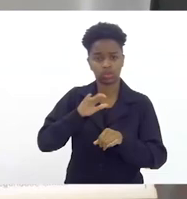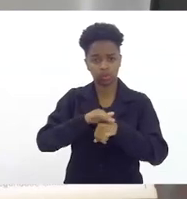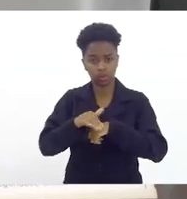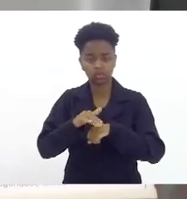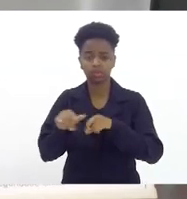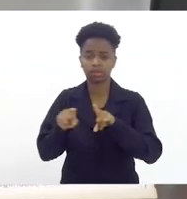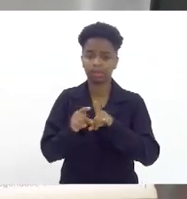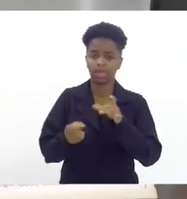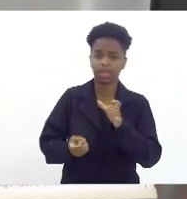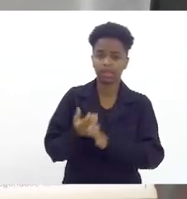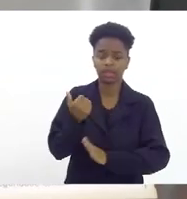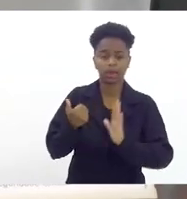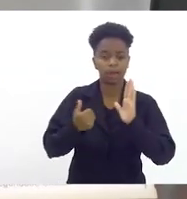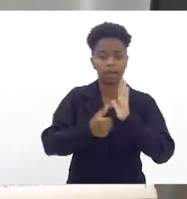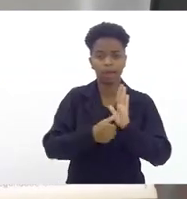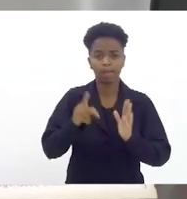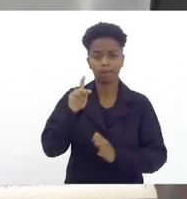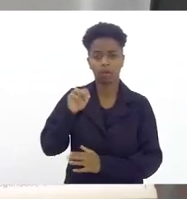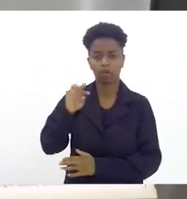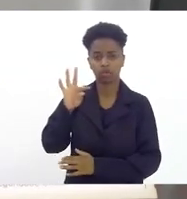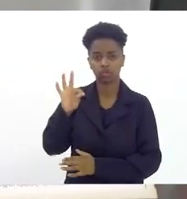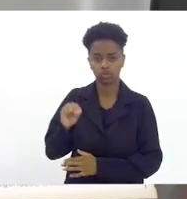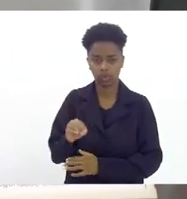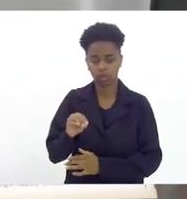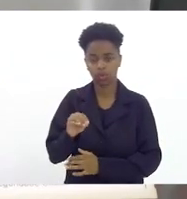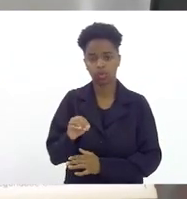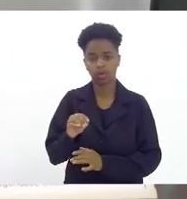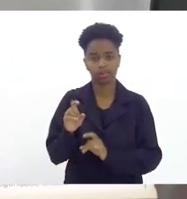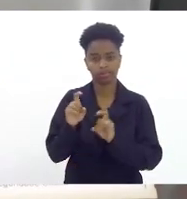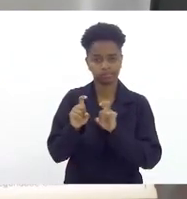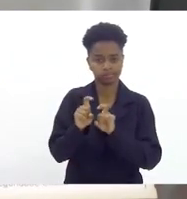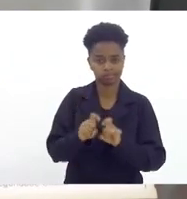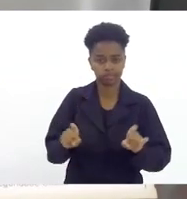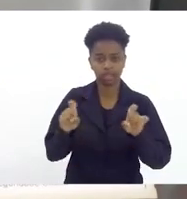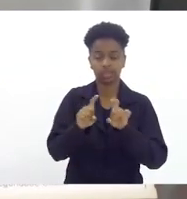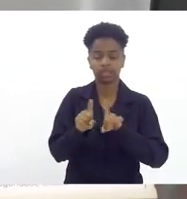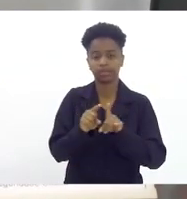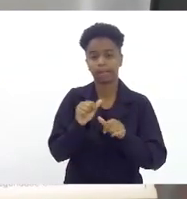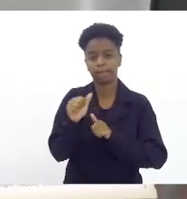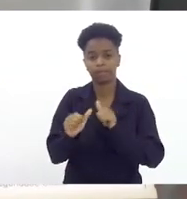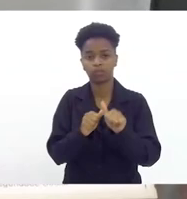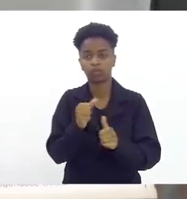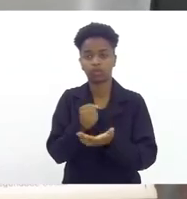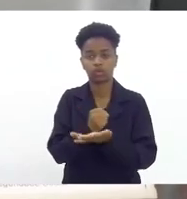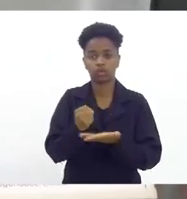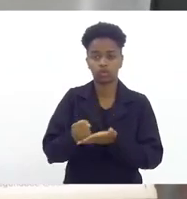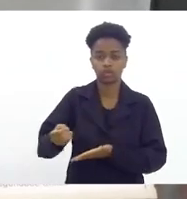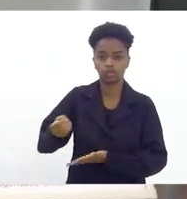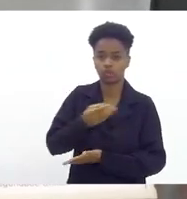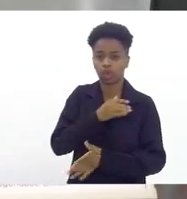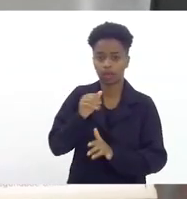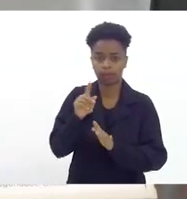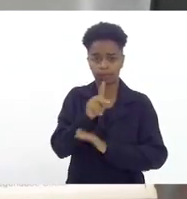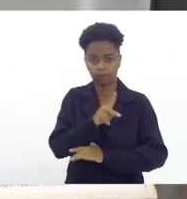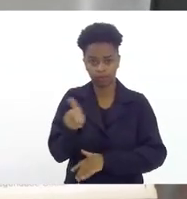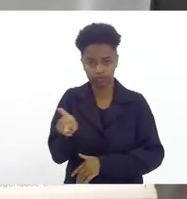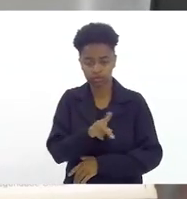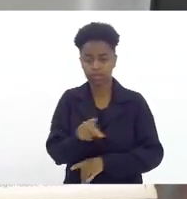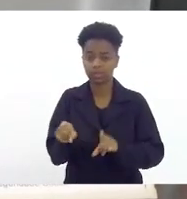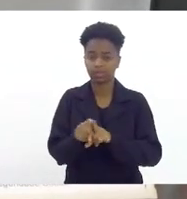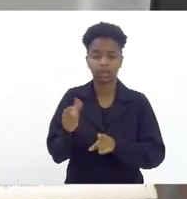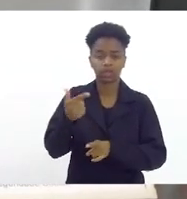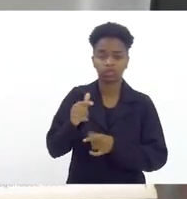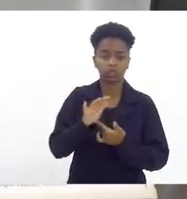pontos eletrônicos né Essa mudança no regime de contratação de novos professores ou não estabelecimento